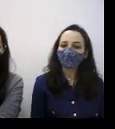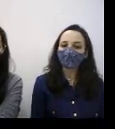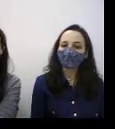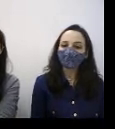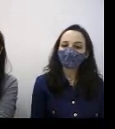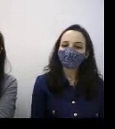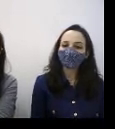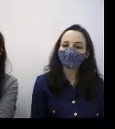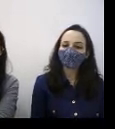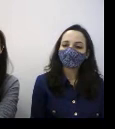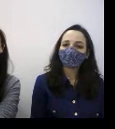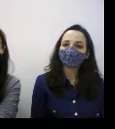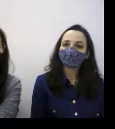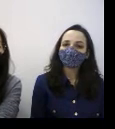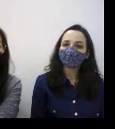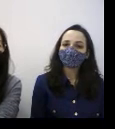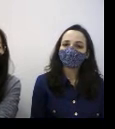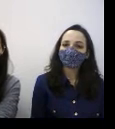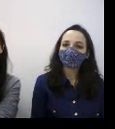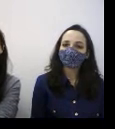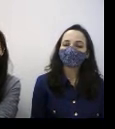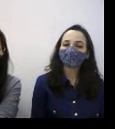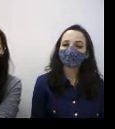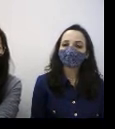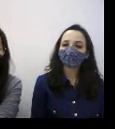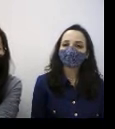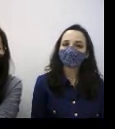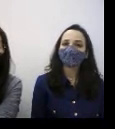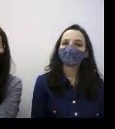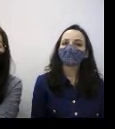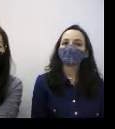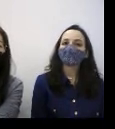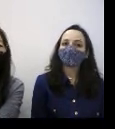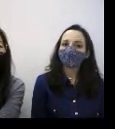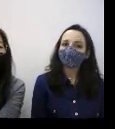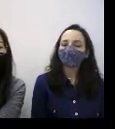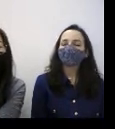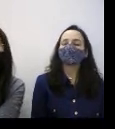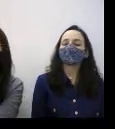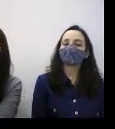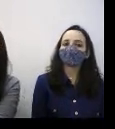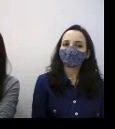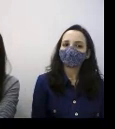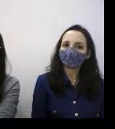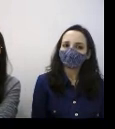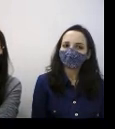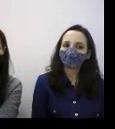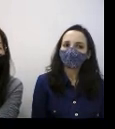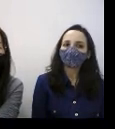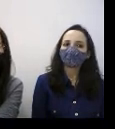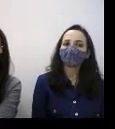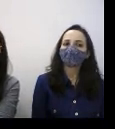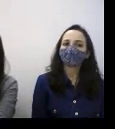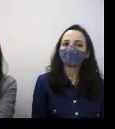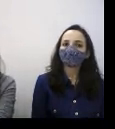O que a gente entende por rotina? É aquilo que a gente faz diariamente, na verdade? Então, eu acordo, eu vou fazer a minha higiene